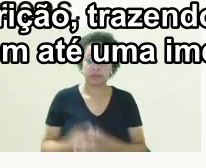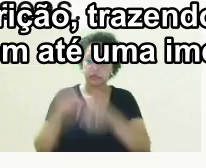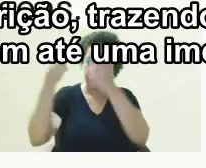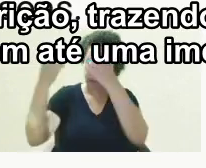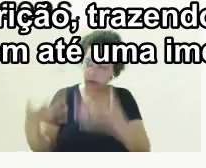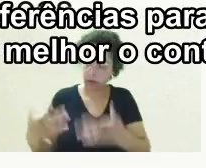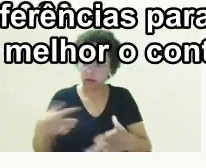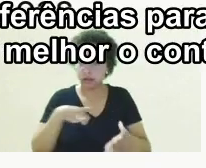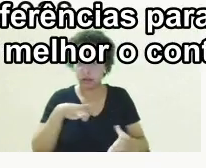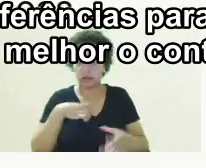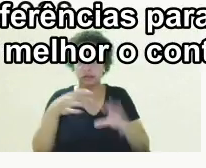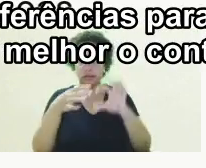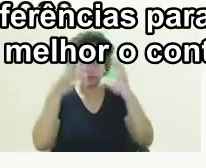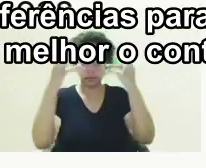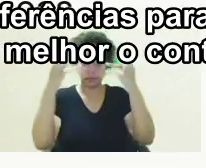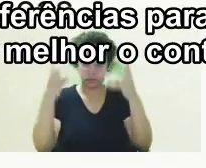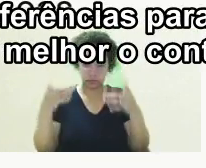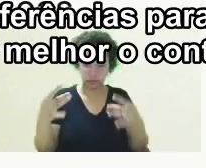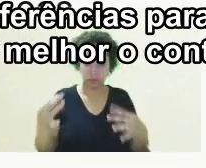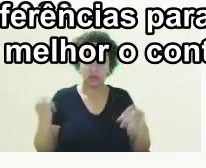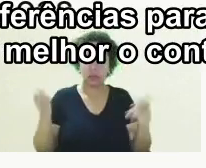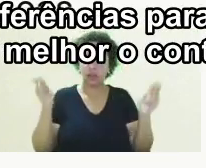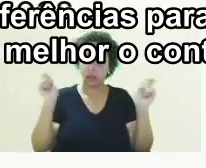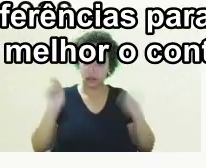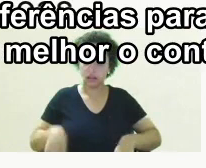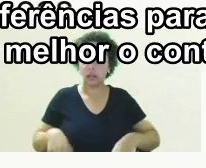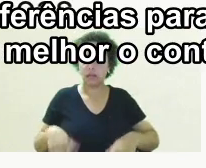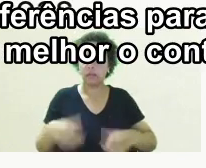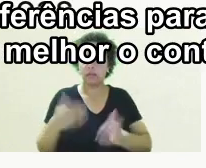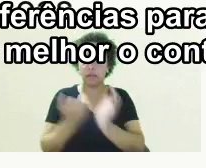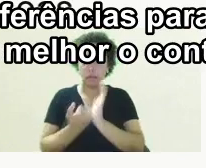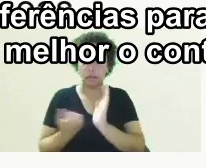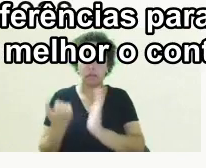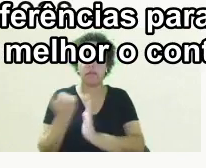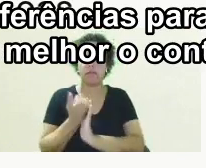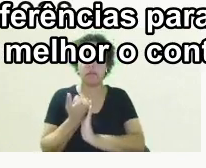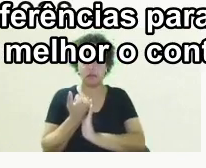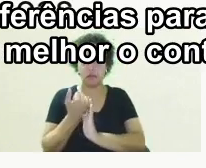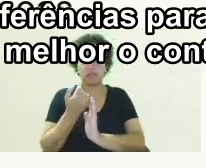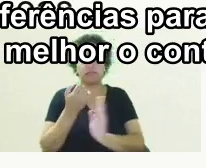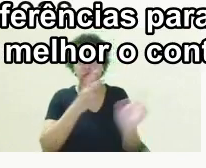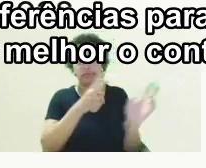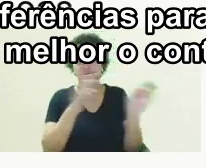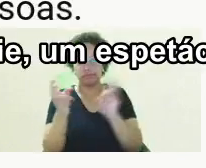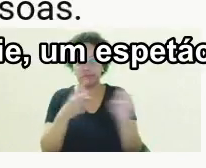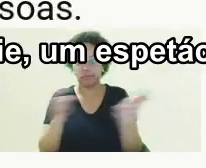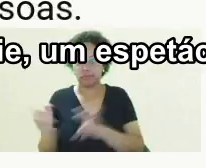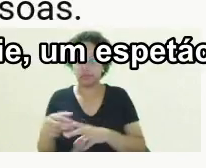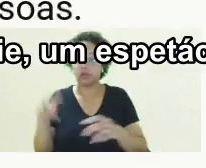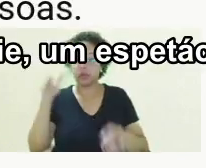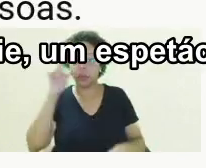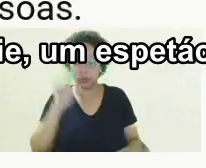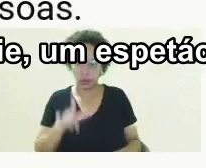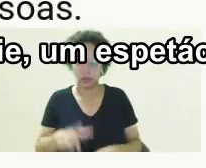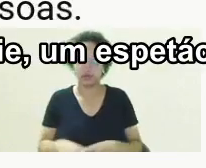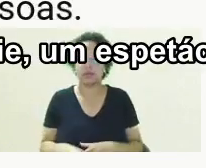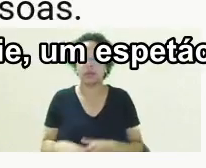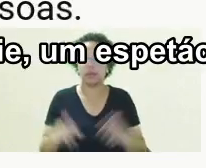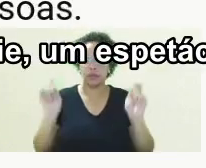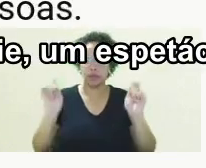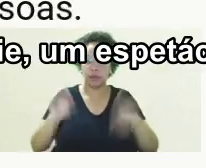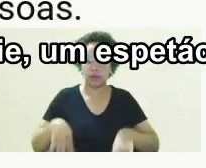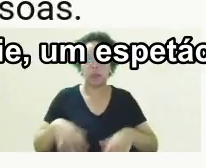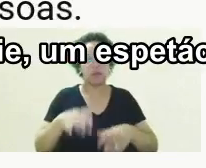uma imersão maior, né? Nos traz mais referências ali para que nós possamos entender melhor o contexto da obra, né? Seja um filme,